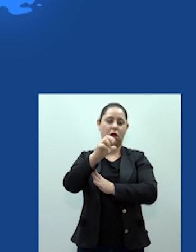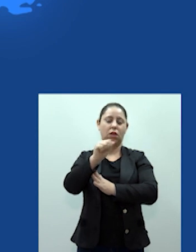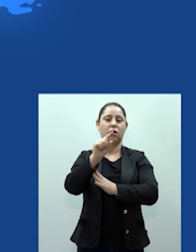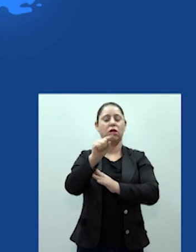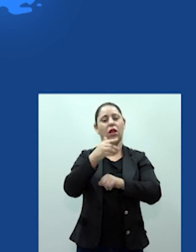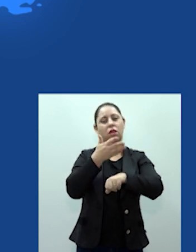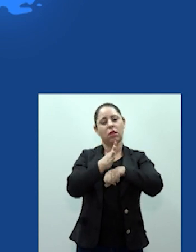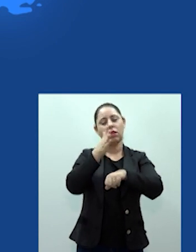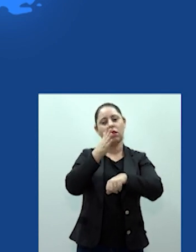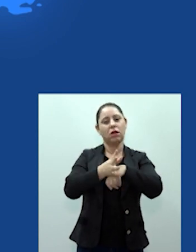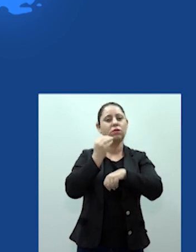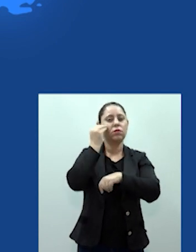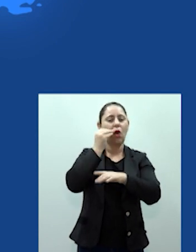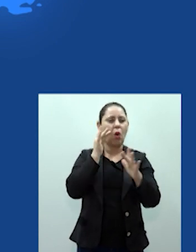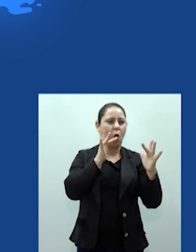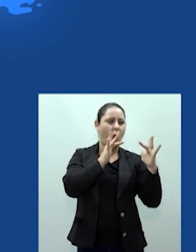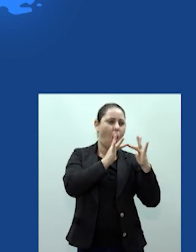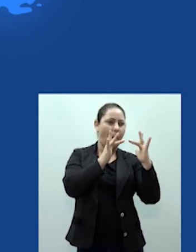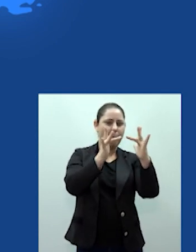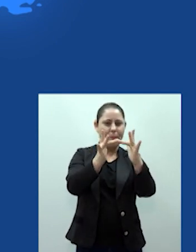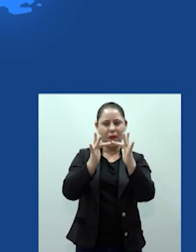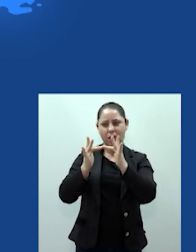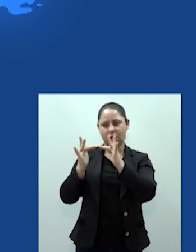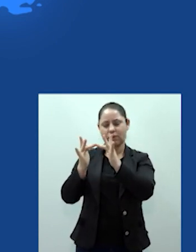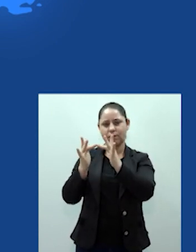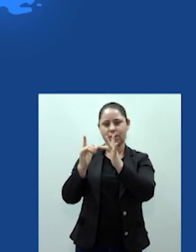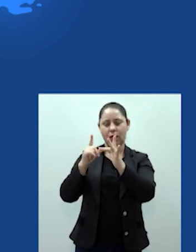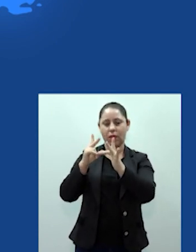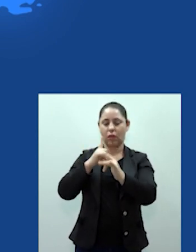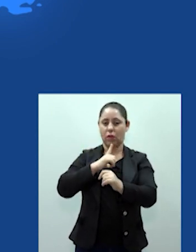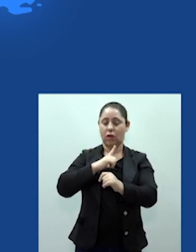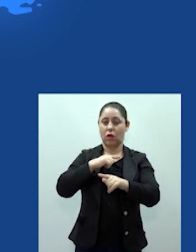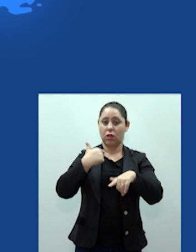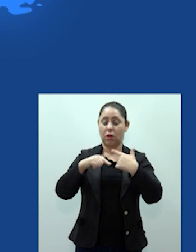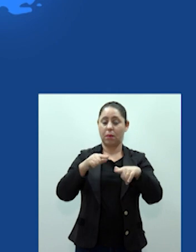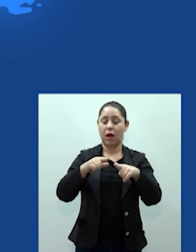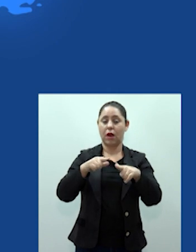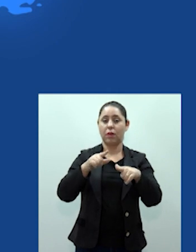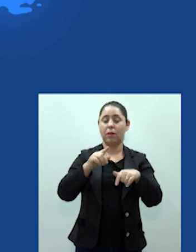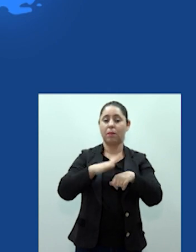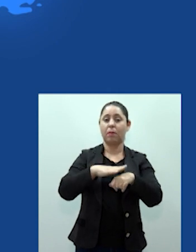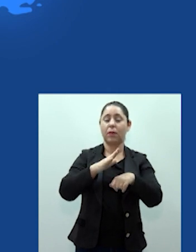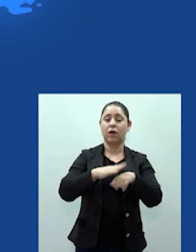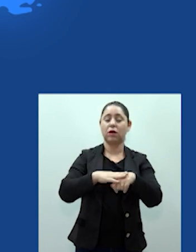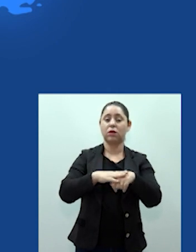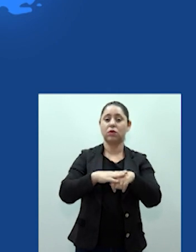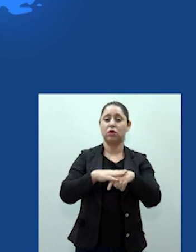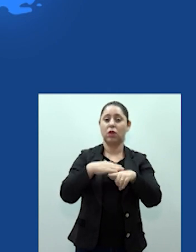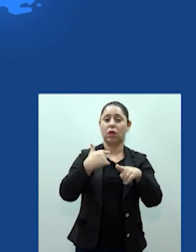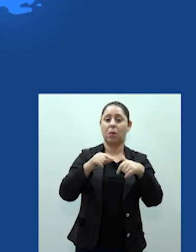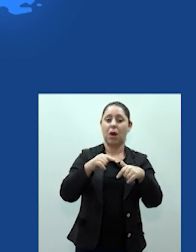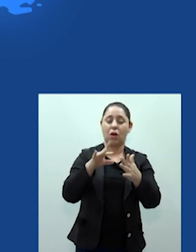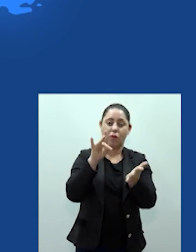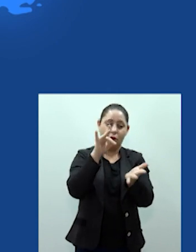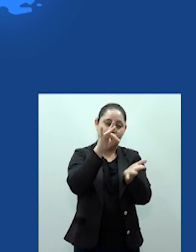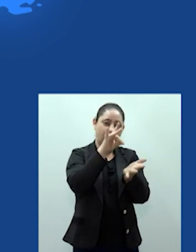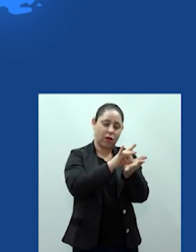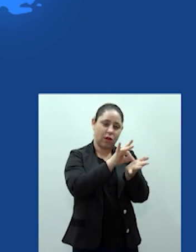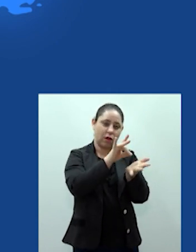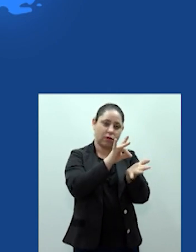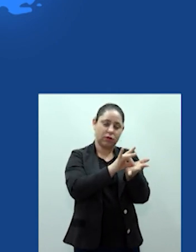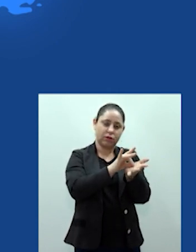e de combinar estilos, então tinha trabalhos que eram mais psicodélicos, porém tinha um elemento